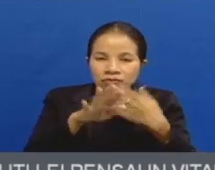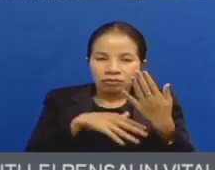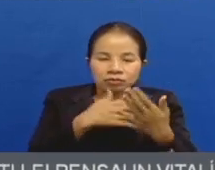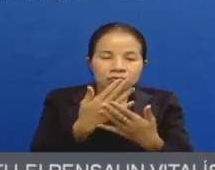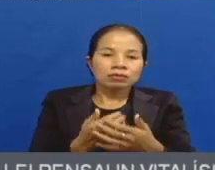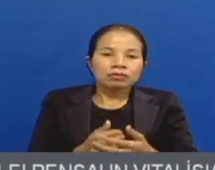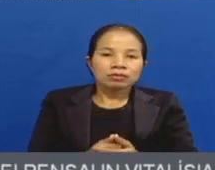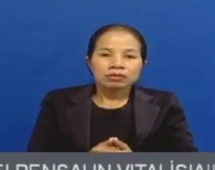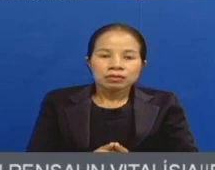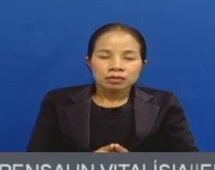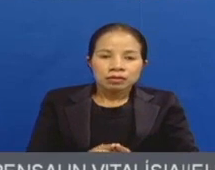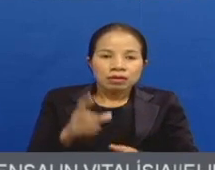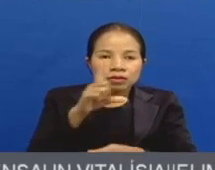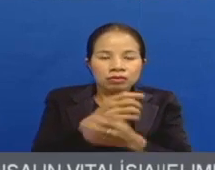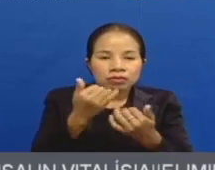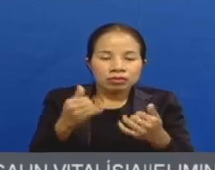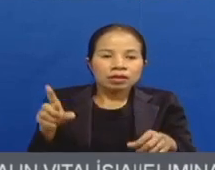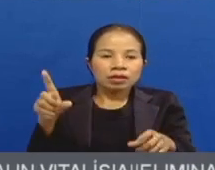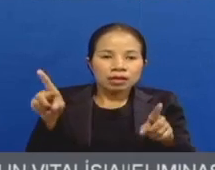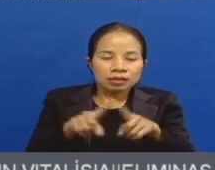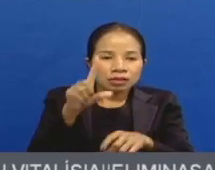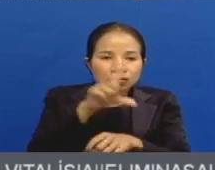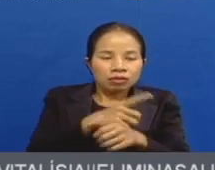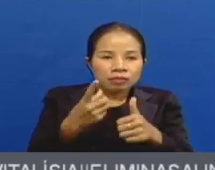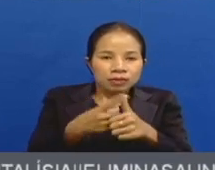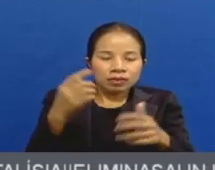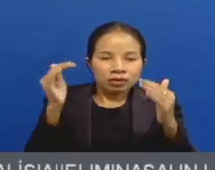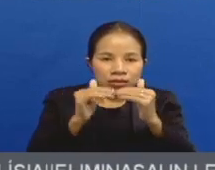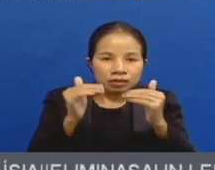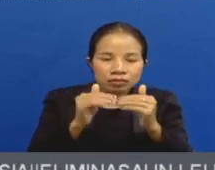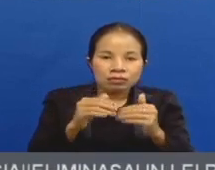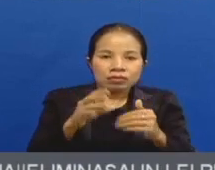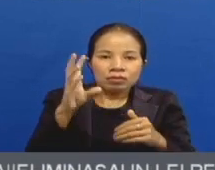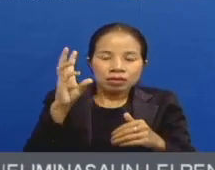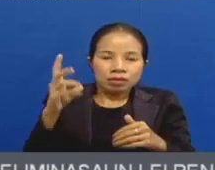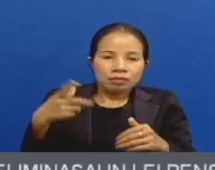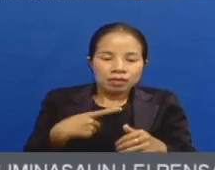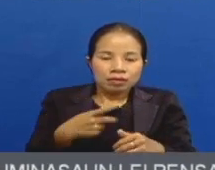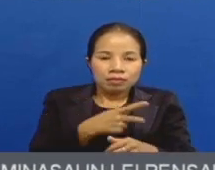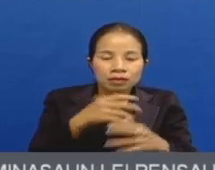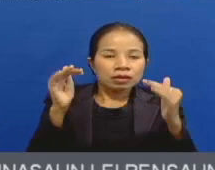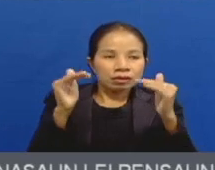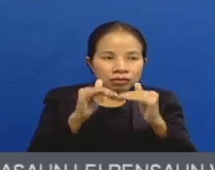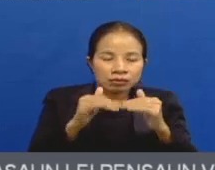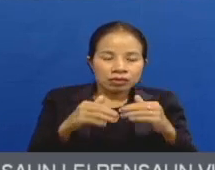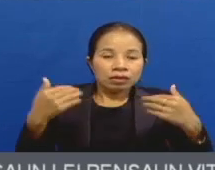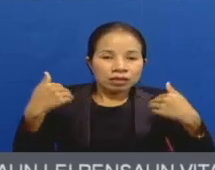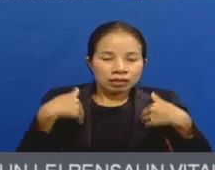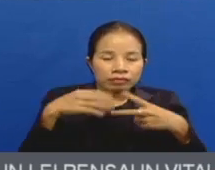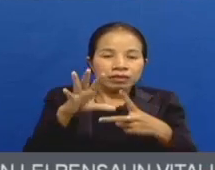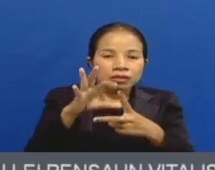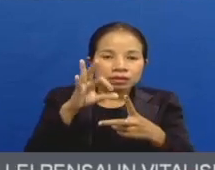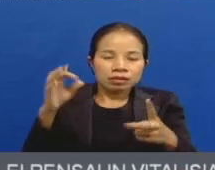Televisão Timor-Leste, lorong uinaisan lorong dahulu, ringgaun sesta legislatura, no hari niang menemos iha